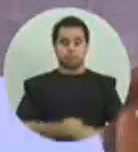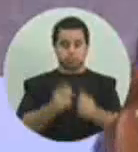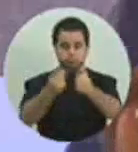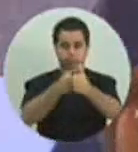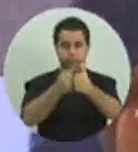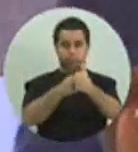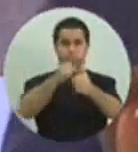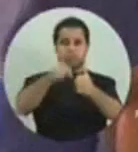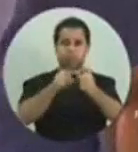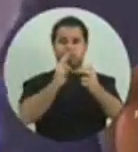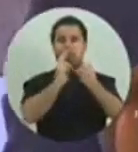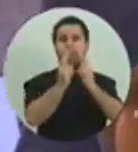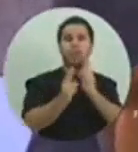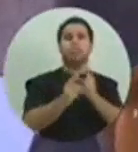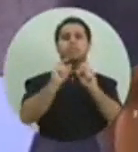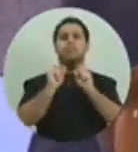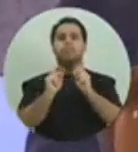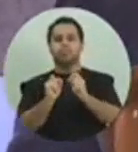A murmuração foi um dos